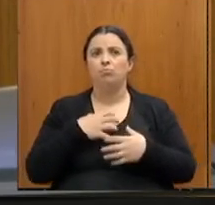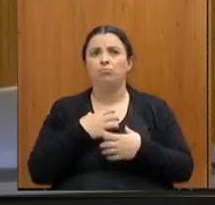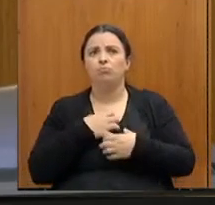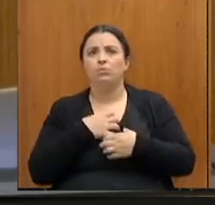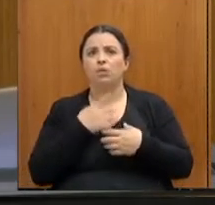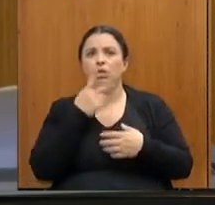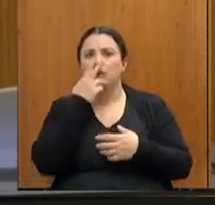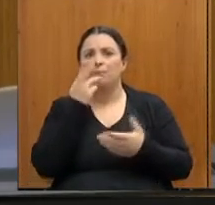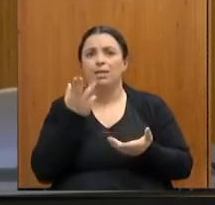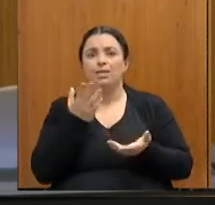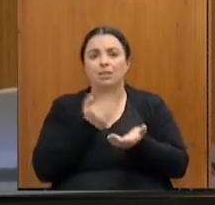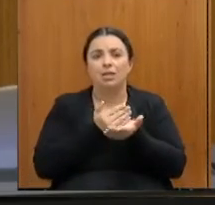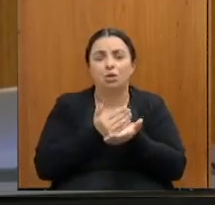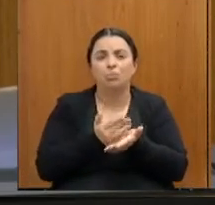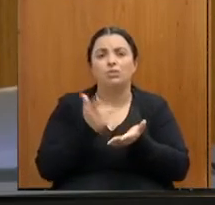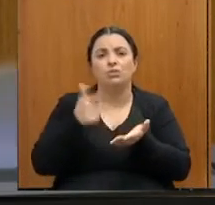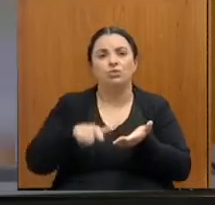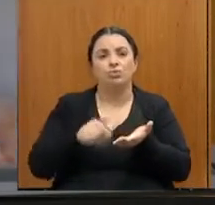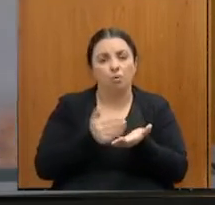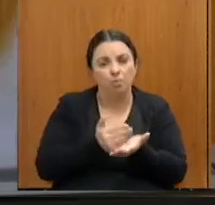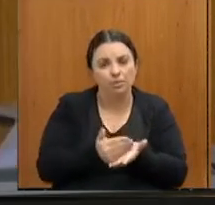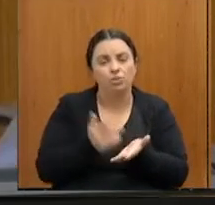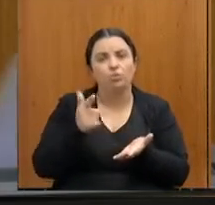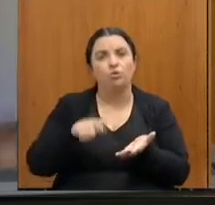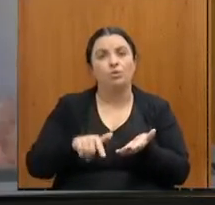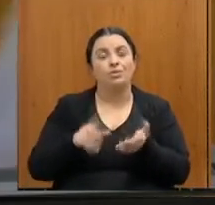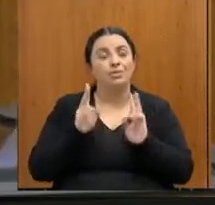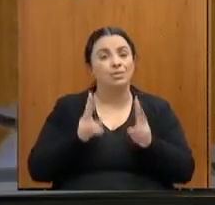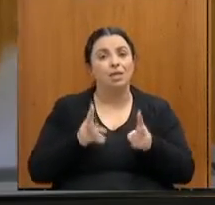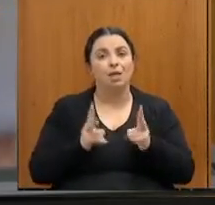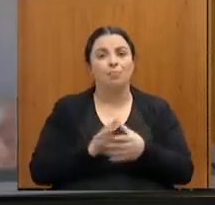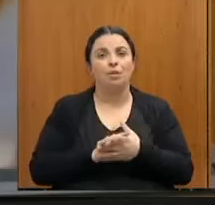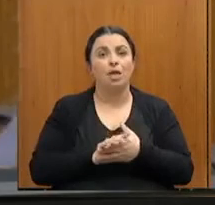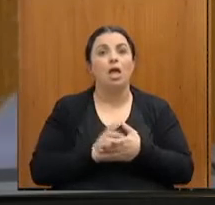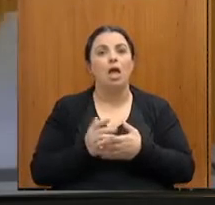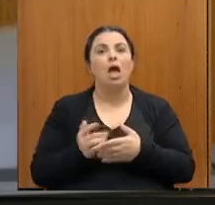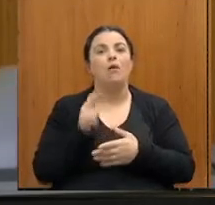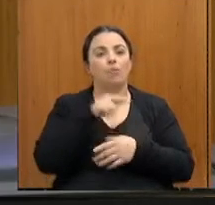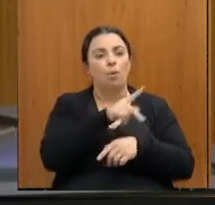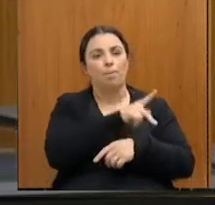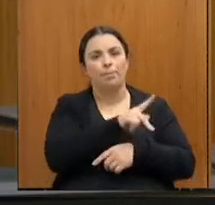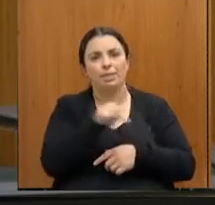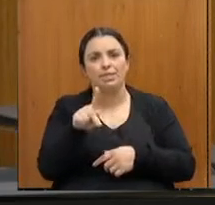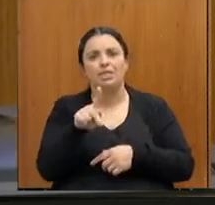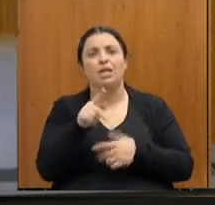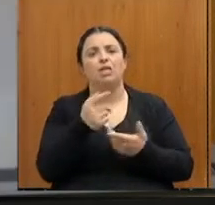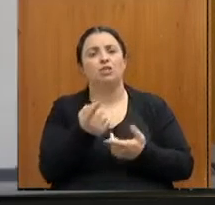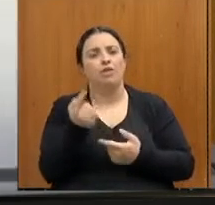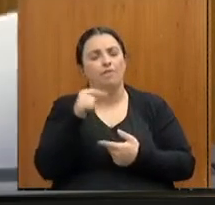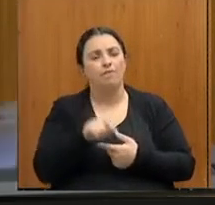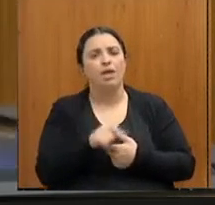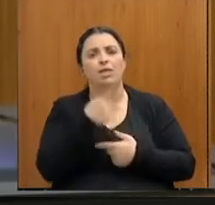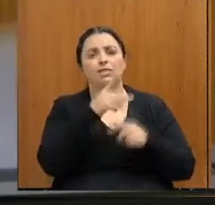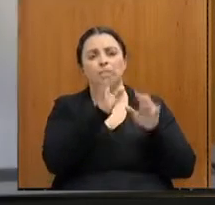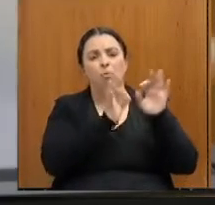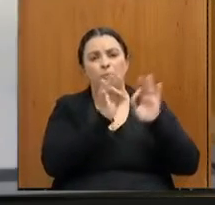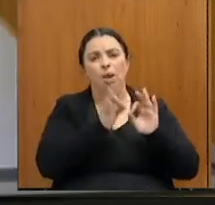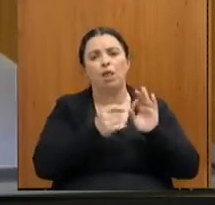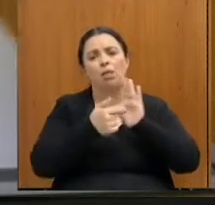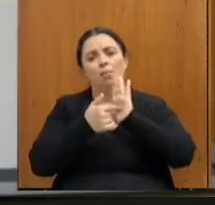a gente tá sempre recomeçando né Cada Presidente vem apresenta seu plano